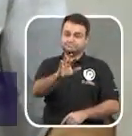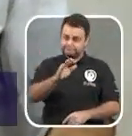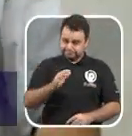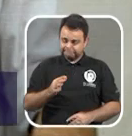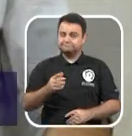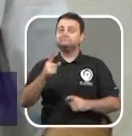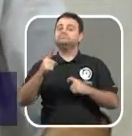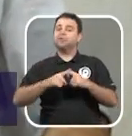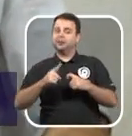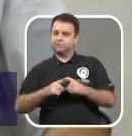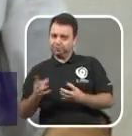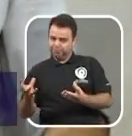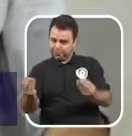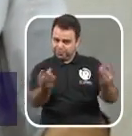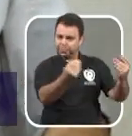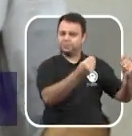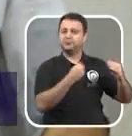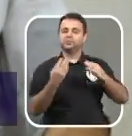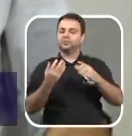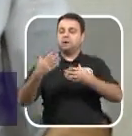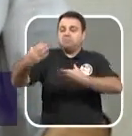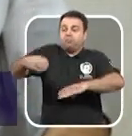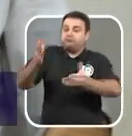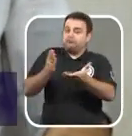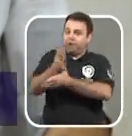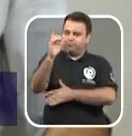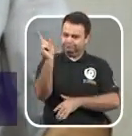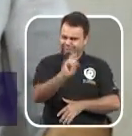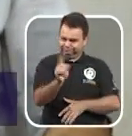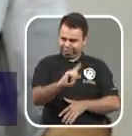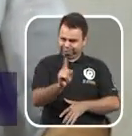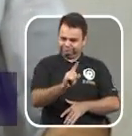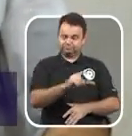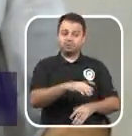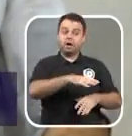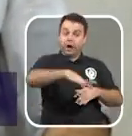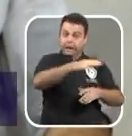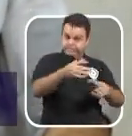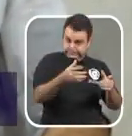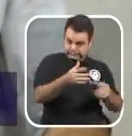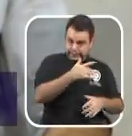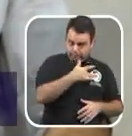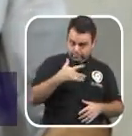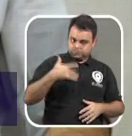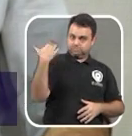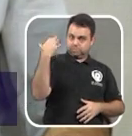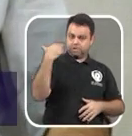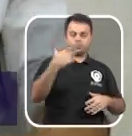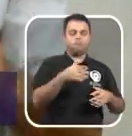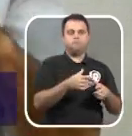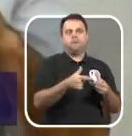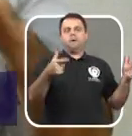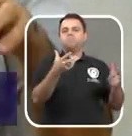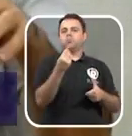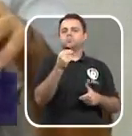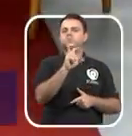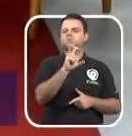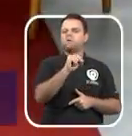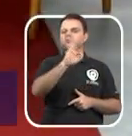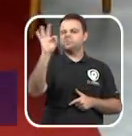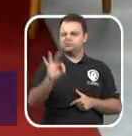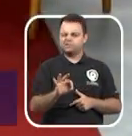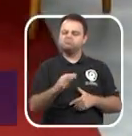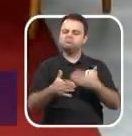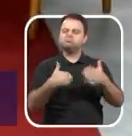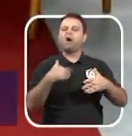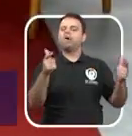tem. A contratação na saúde, eles falaram que diminuiu um pouco, passava de 50%. Eu não estou falando. Convênio. Não